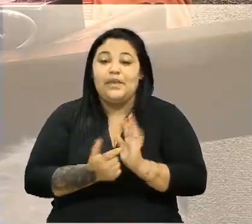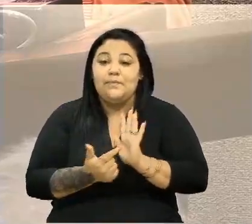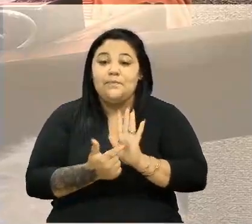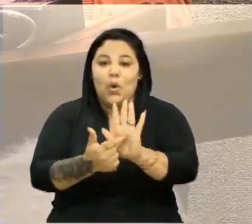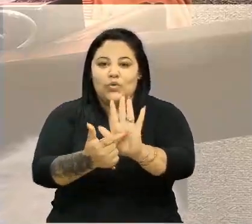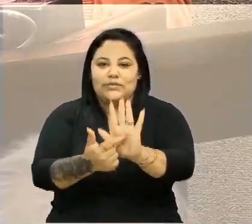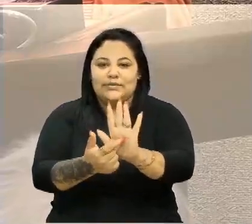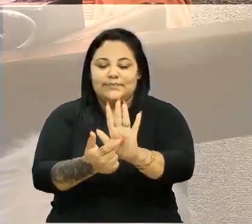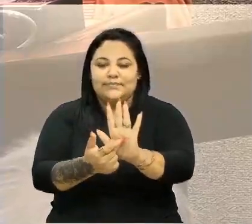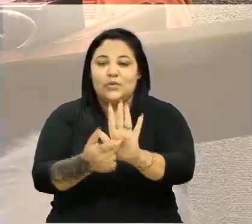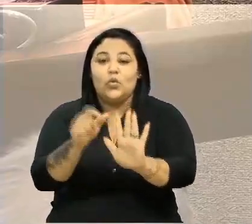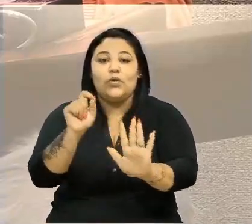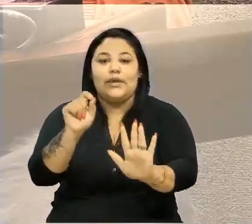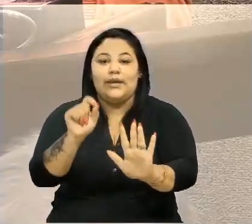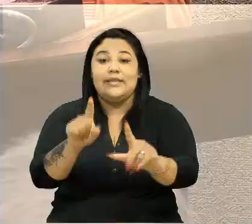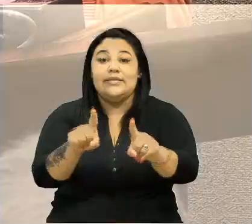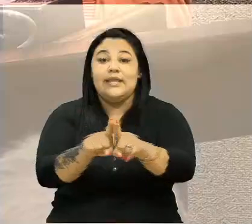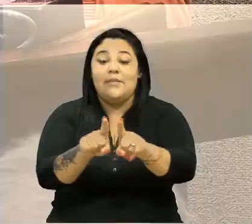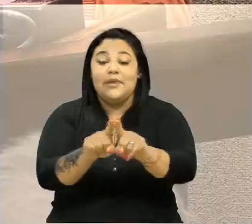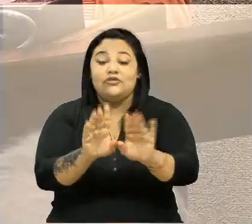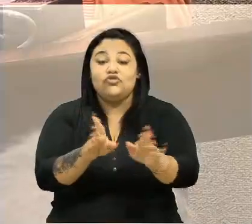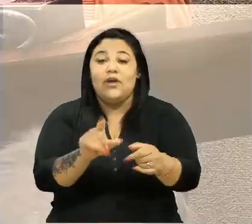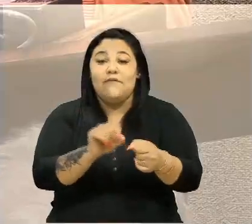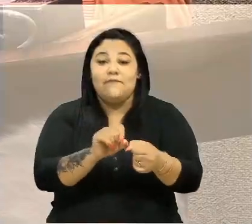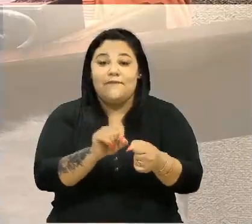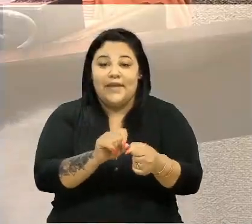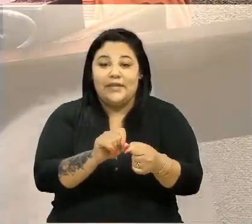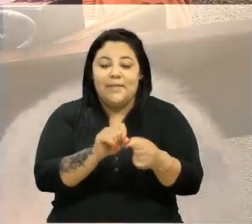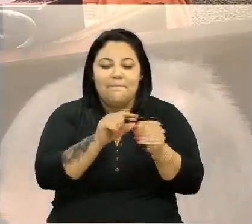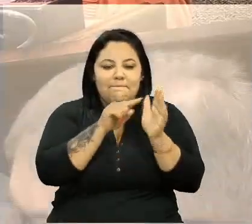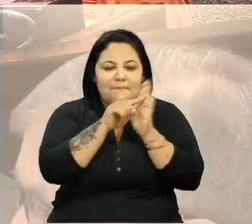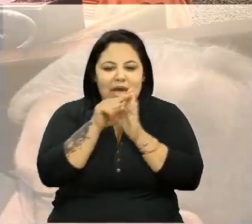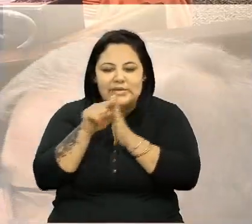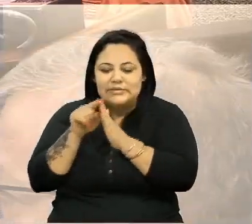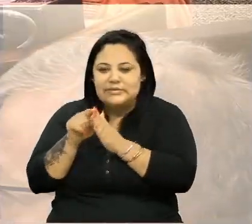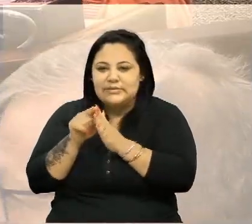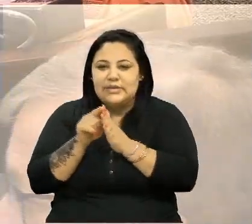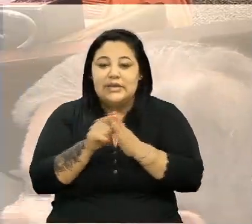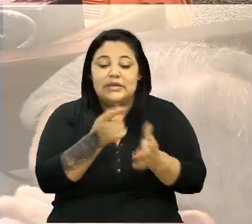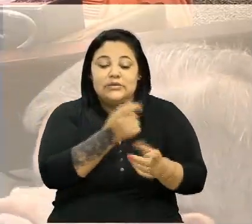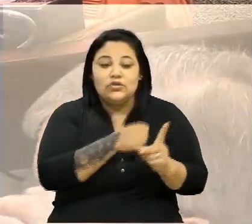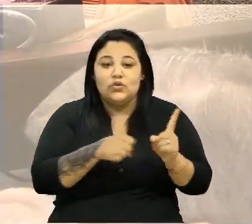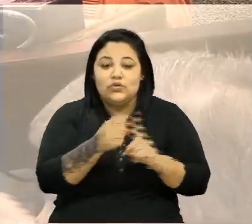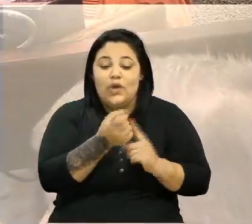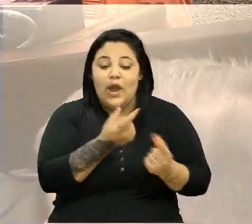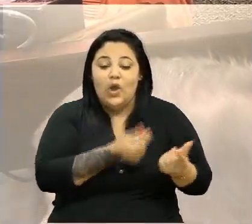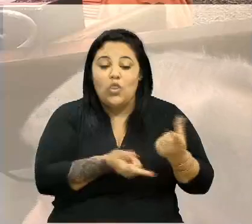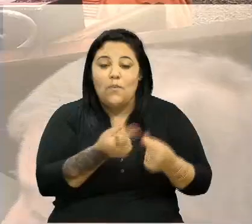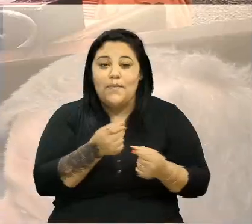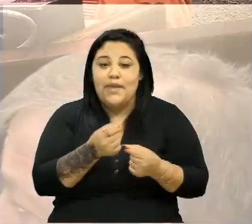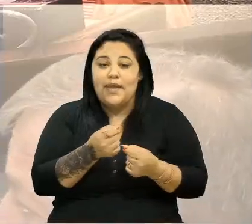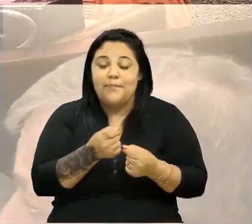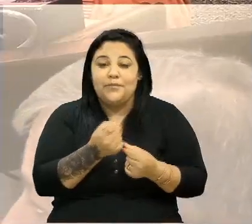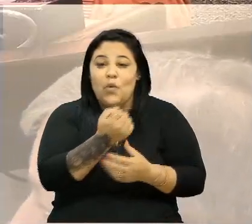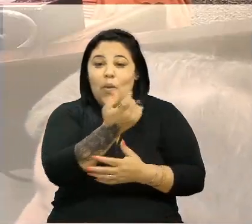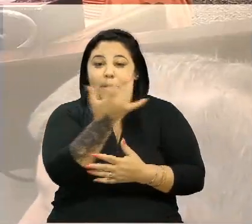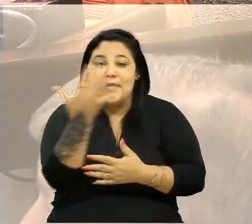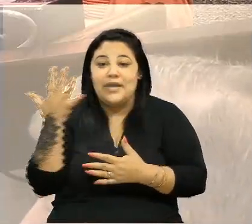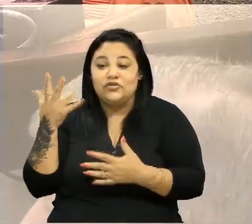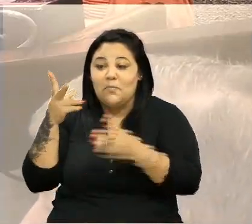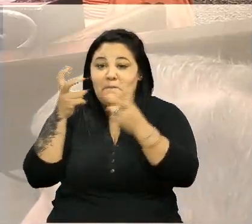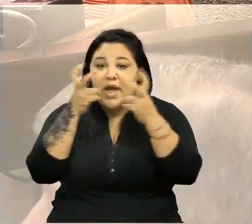Destaca também que foram realizados diagnósticos socioeconômicos e ambientais que identificaram